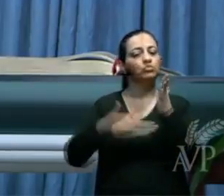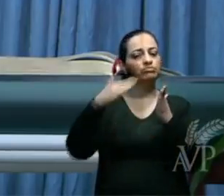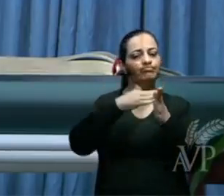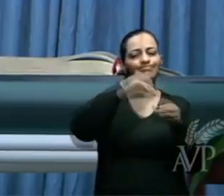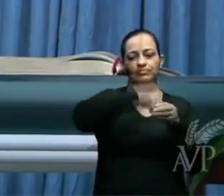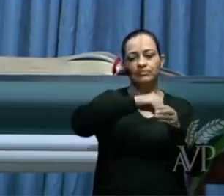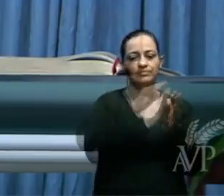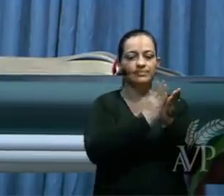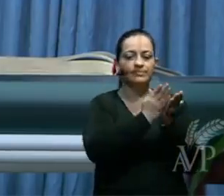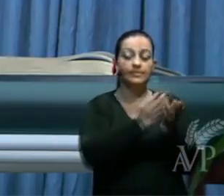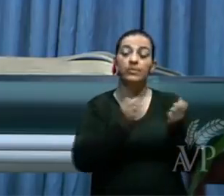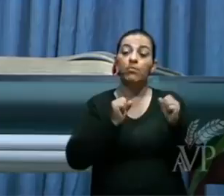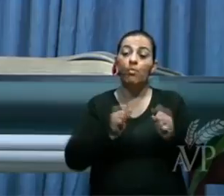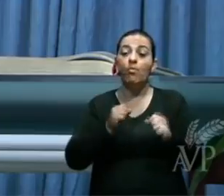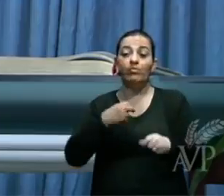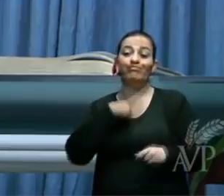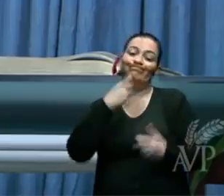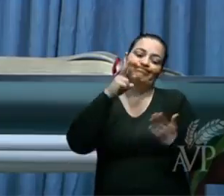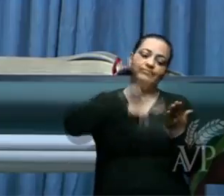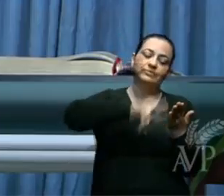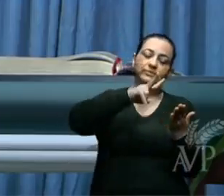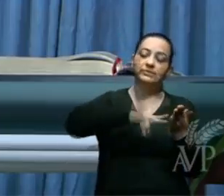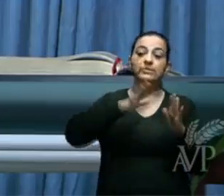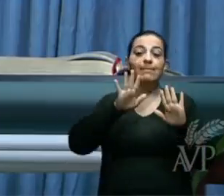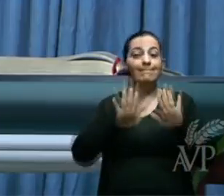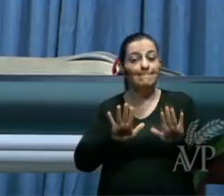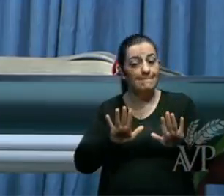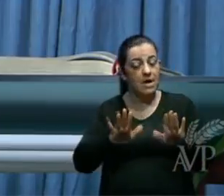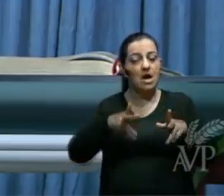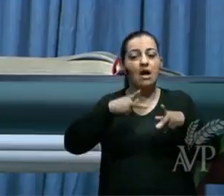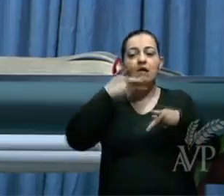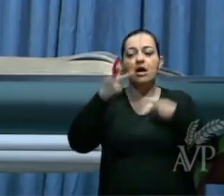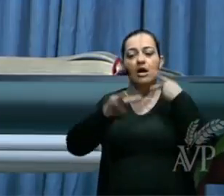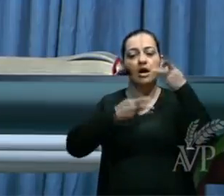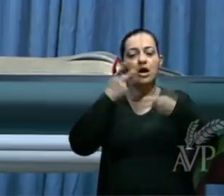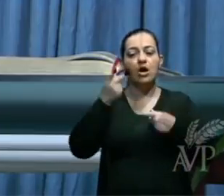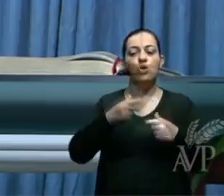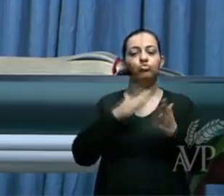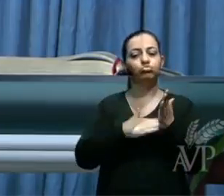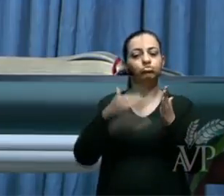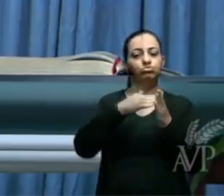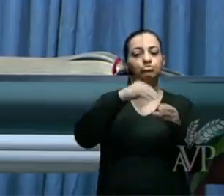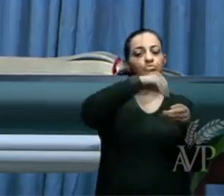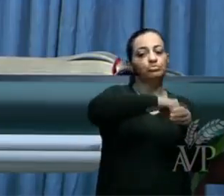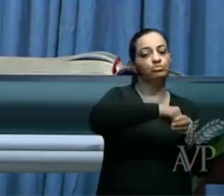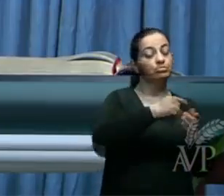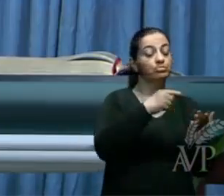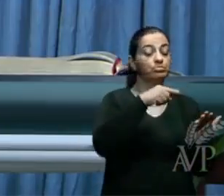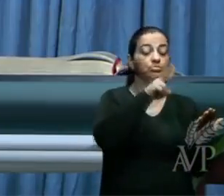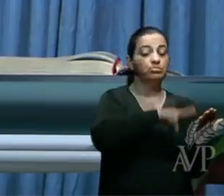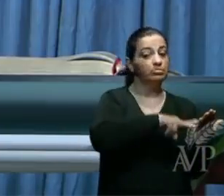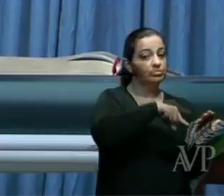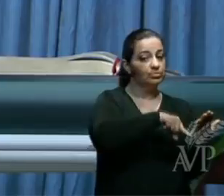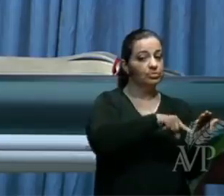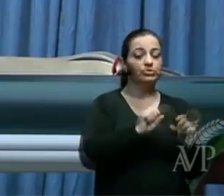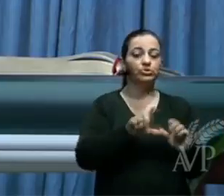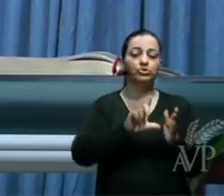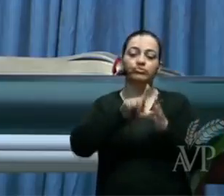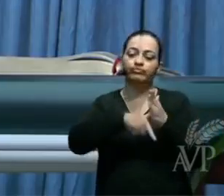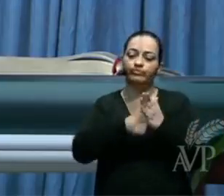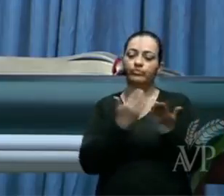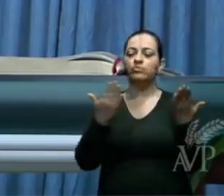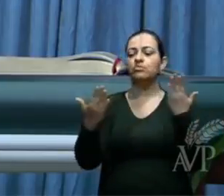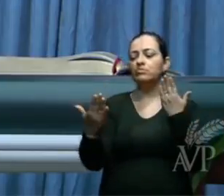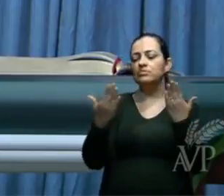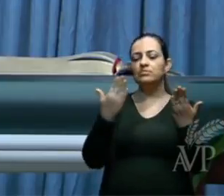mesmo que eu não a lei é como eu disse eu estou falando aquilo que está aqui depois você pode abrir a mensagem